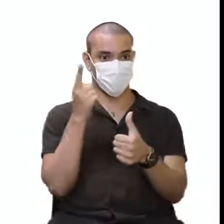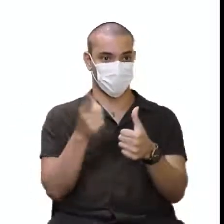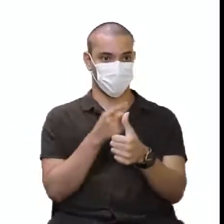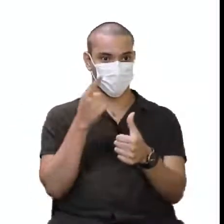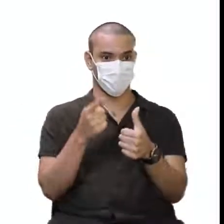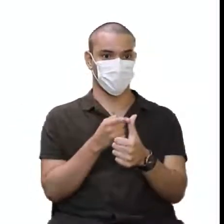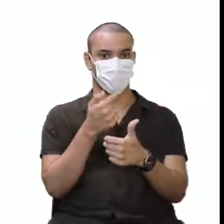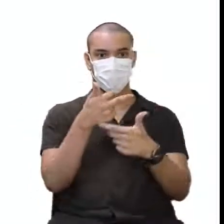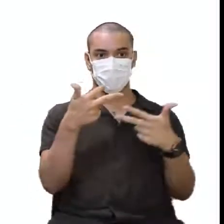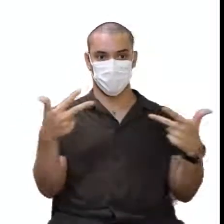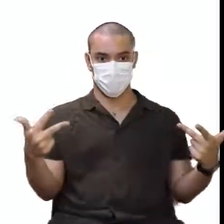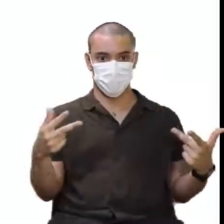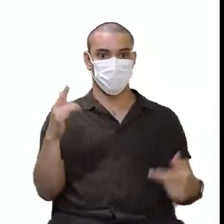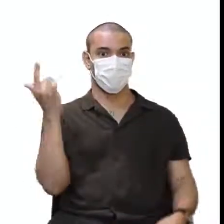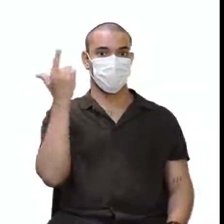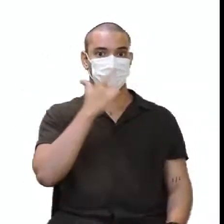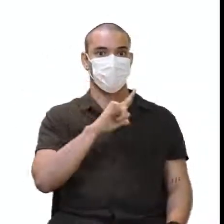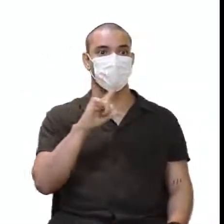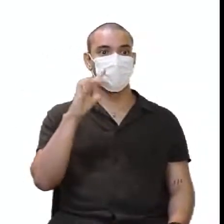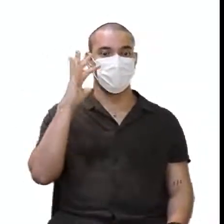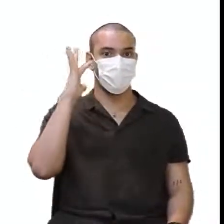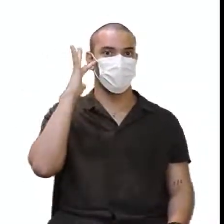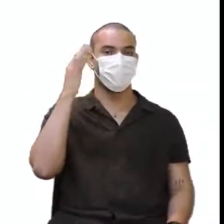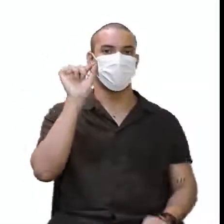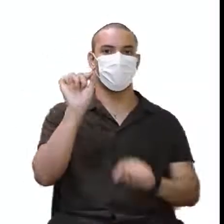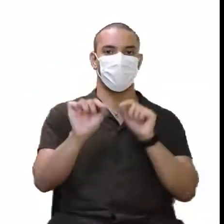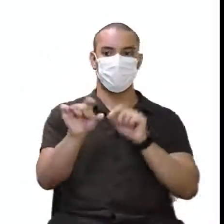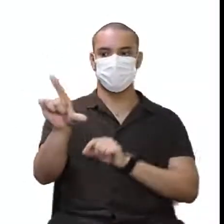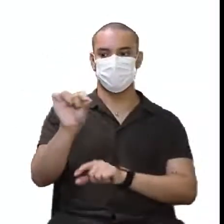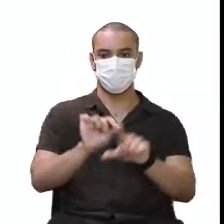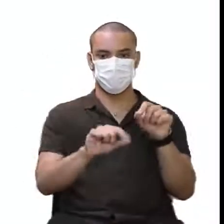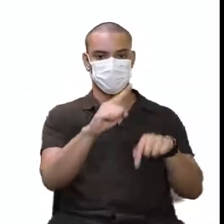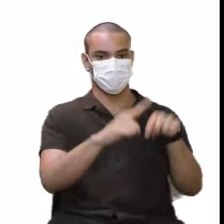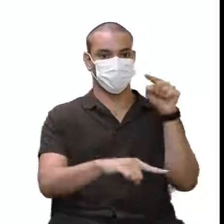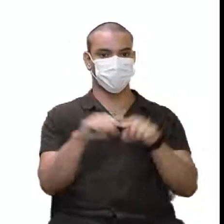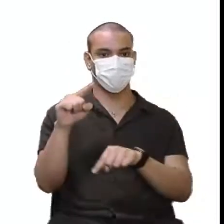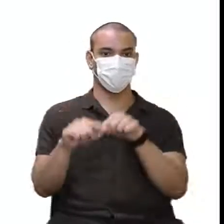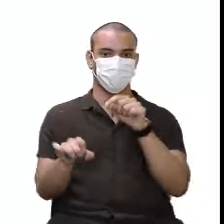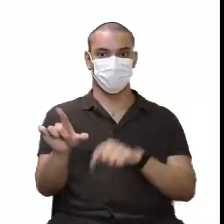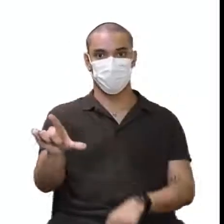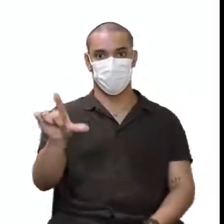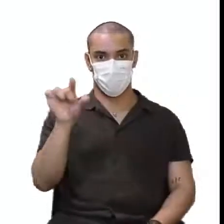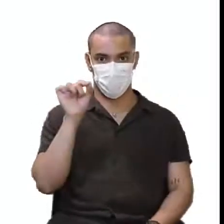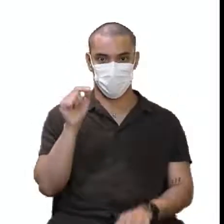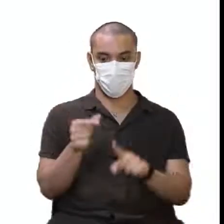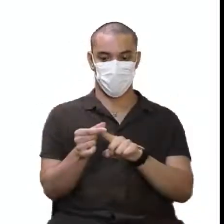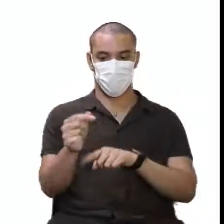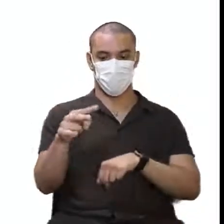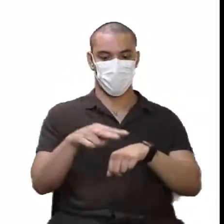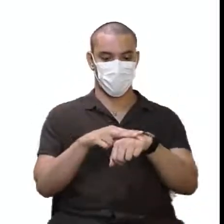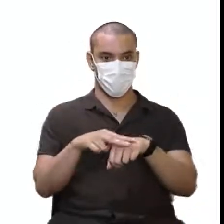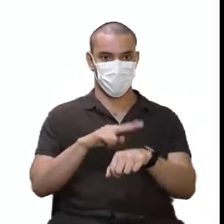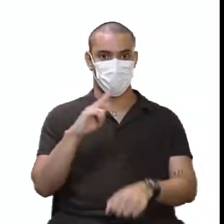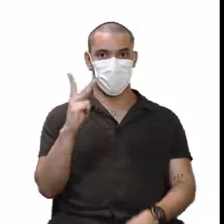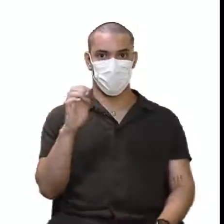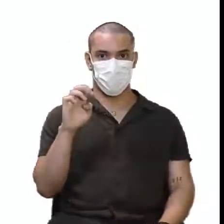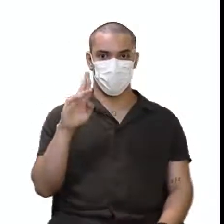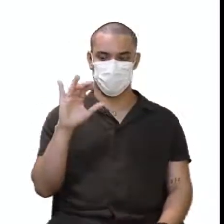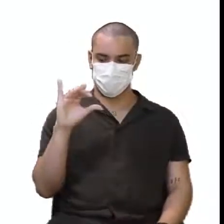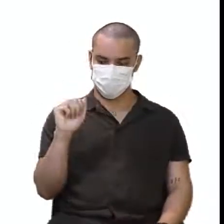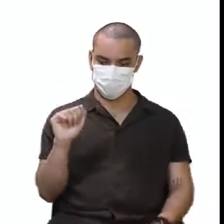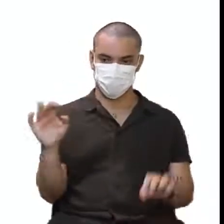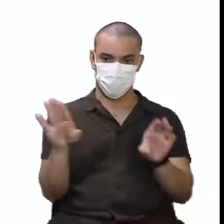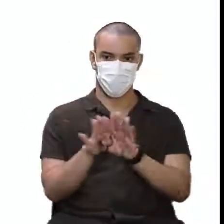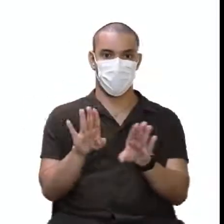que ele tratou de resolver foi a escolha do material. E o que ele escolheu? Uma leguminosa de porte herbáceo. E aí